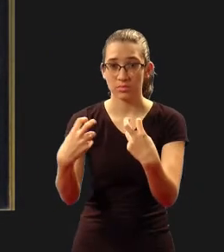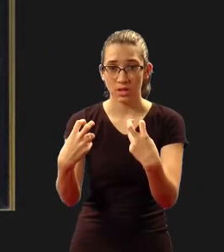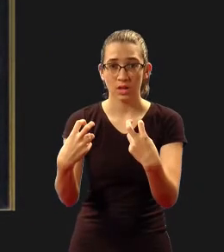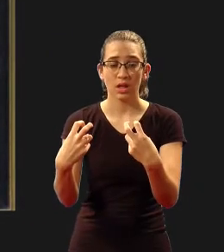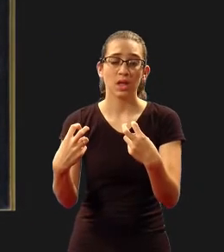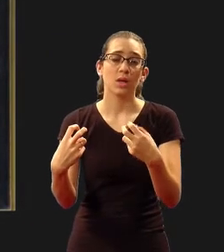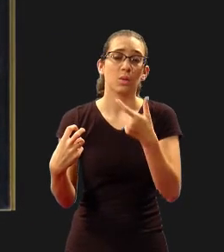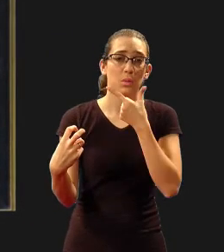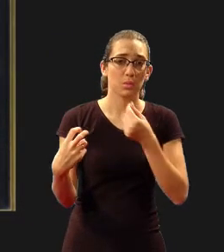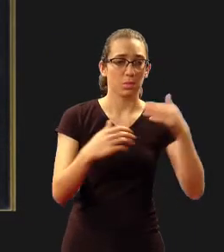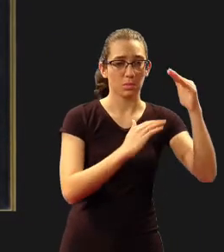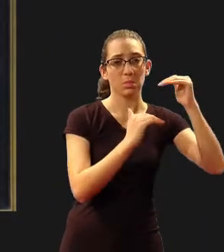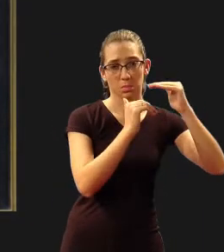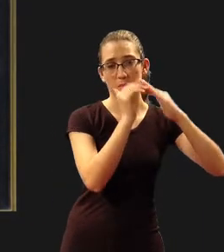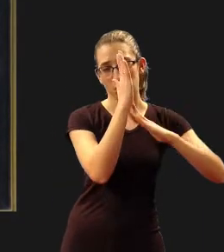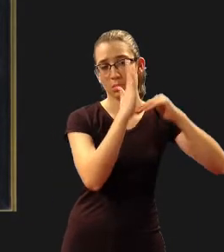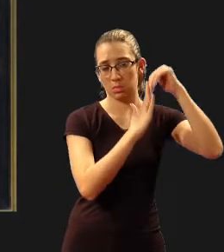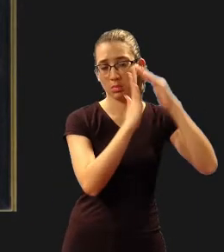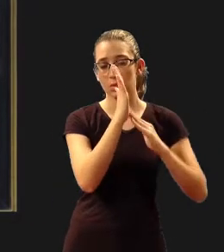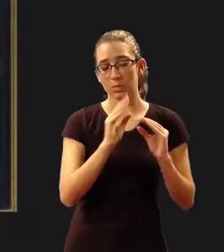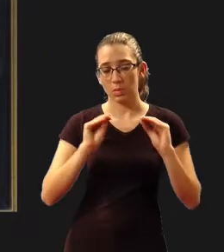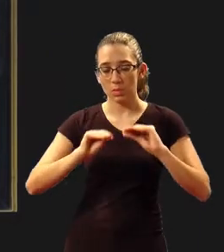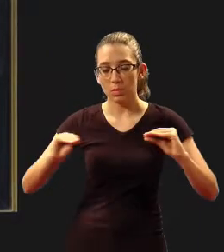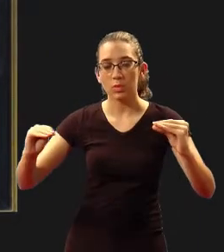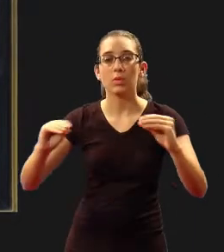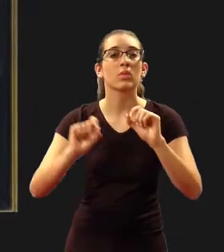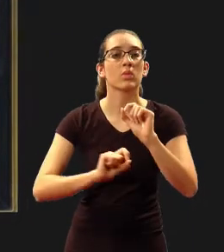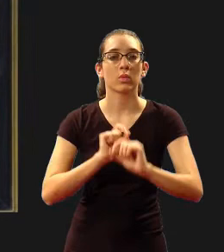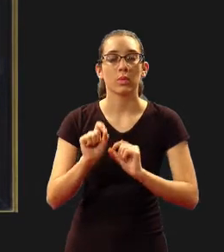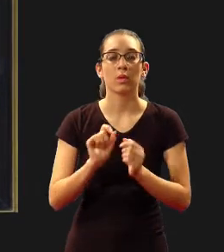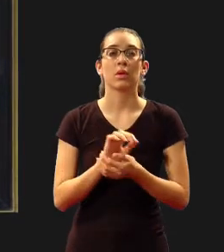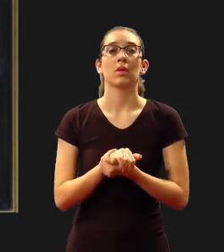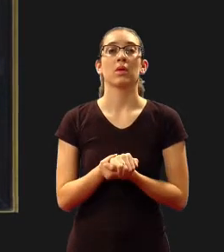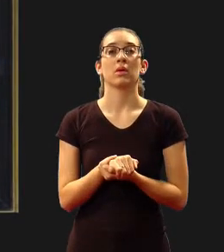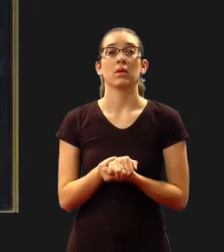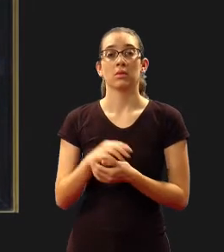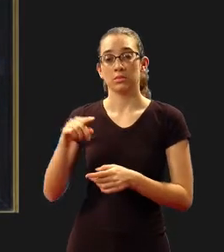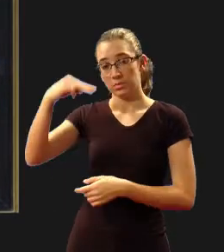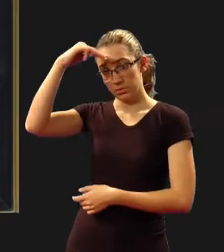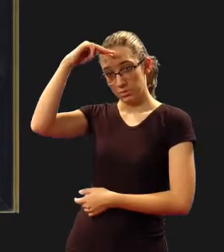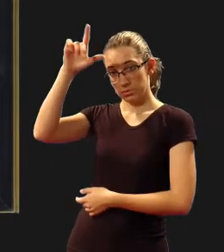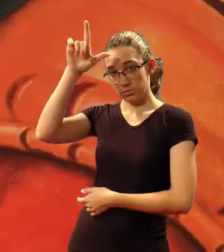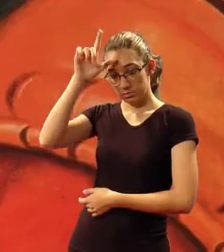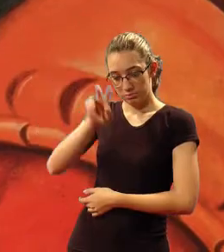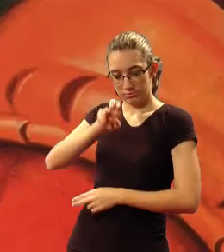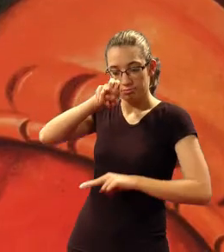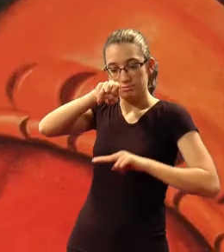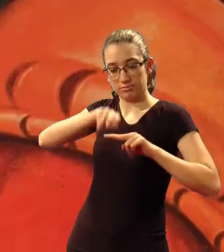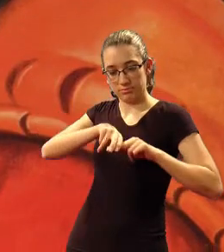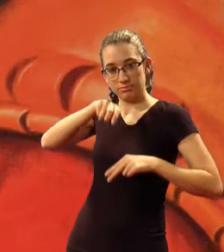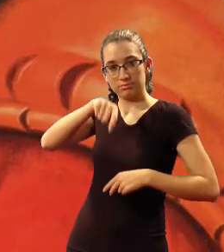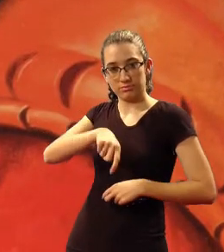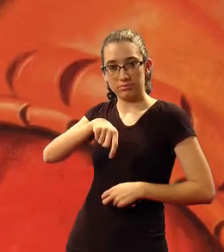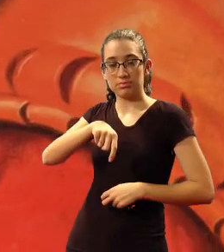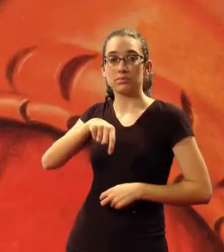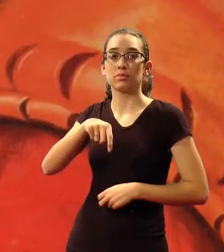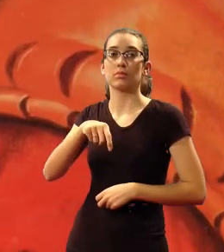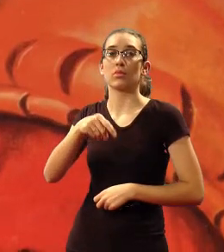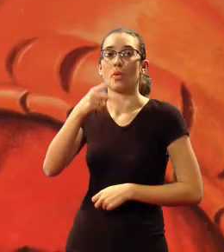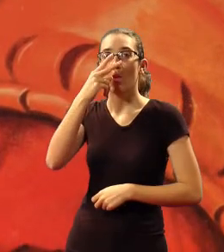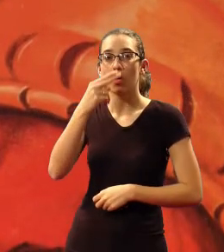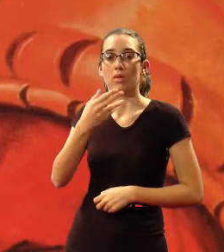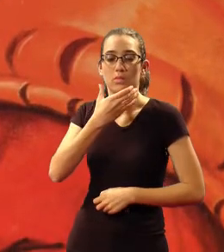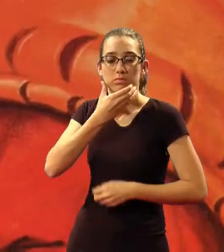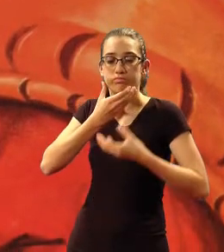questão de marcar, incorpora alguns elementos da realidade. Coloca nessa mesa também Martinho Lutero.